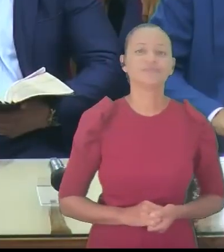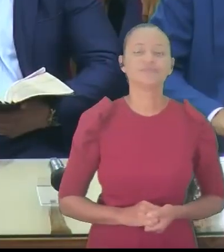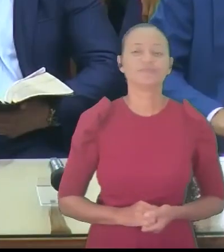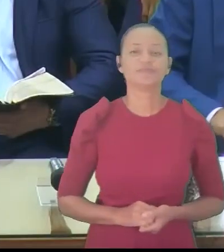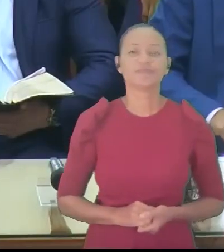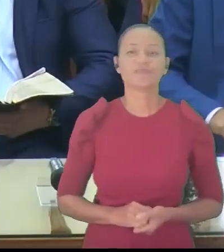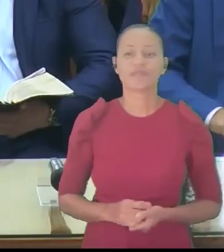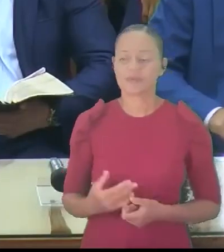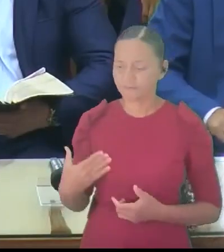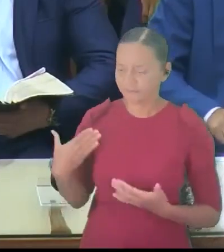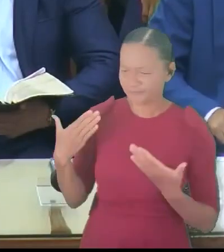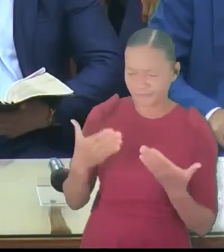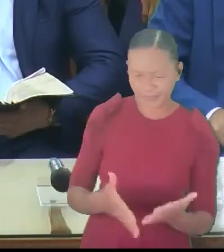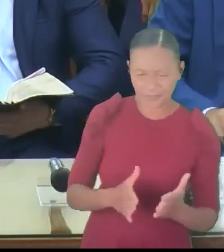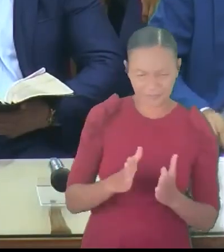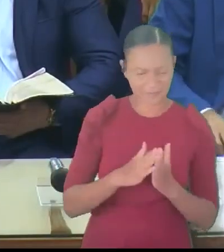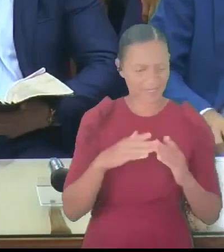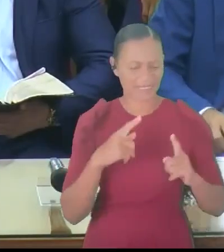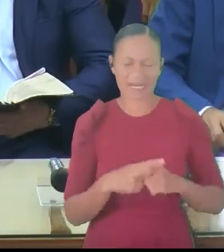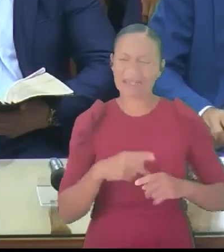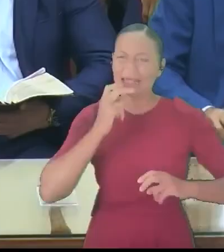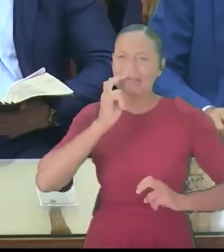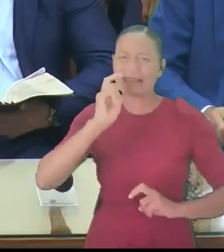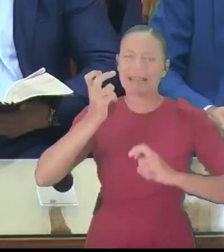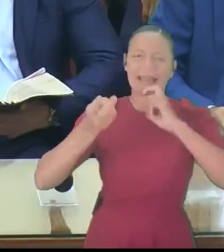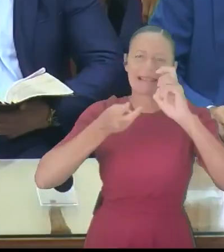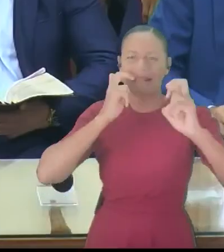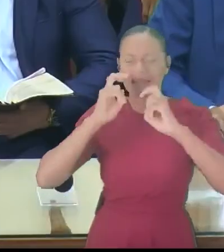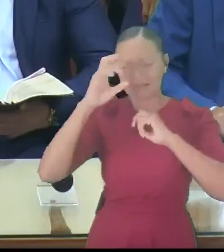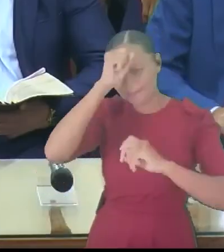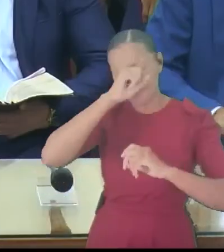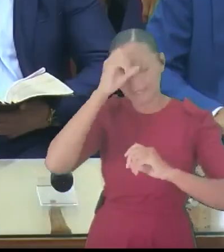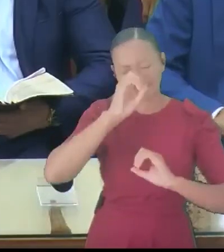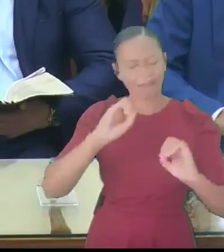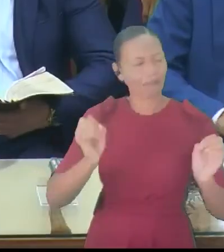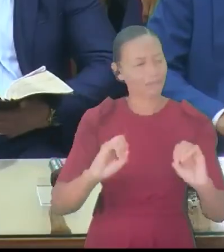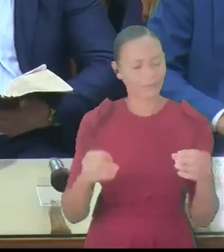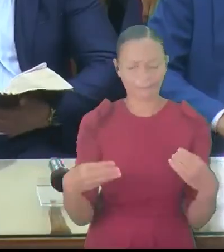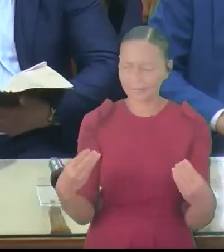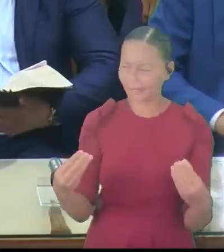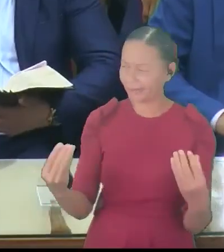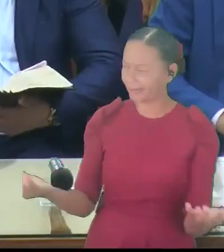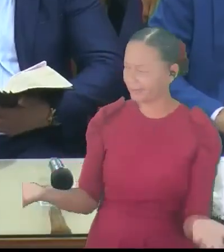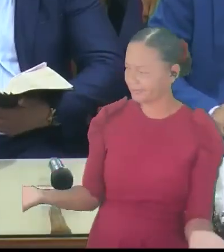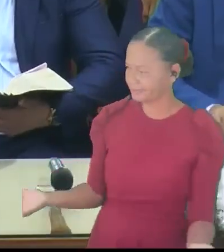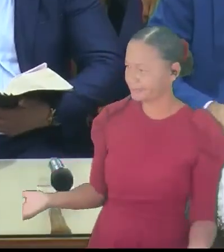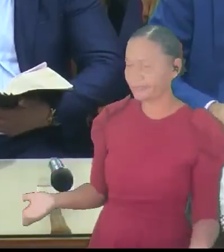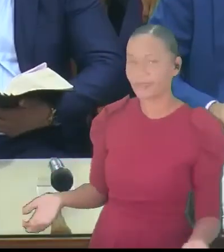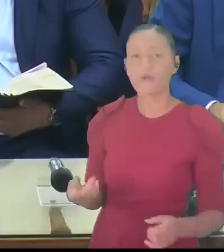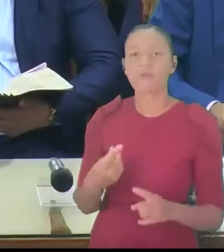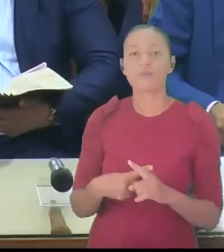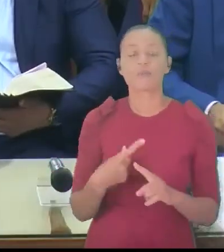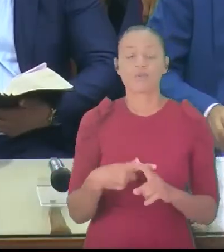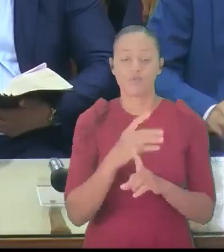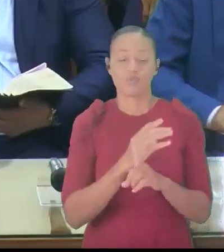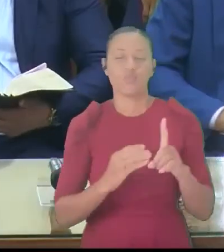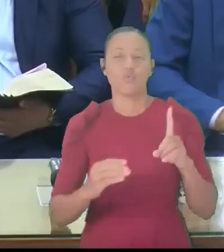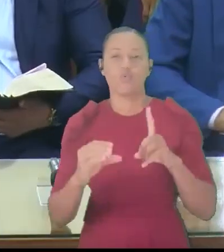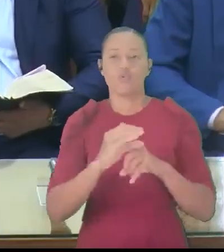Se você vier para a igreja gritar e não aprender nada, você não fez nada. Porque o culto tem que